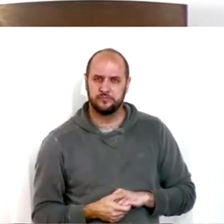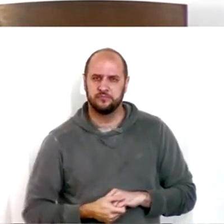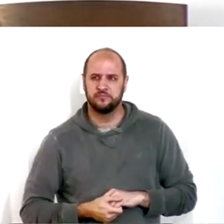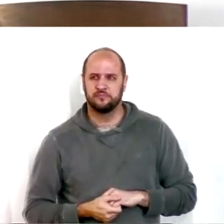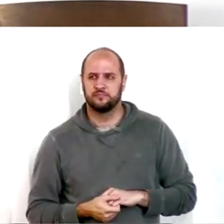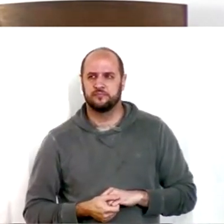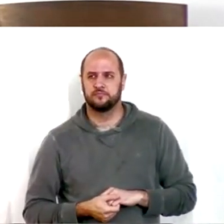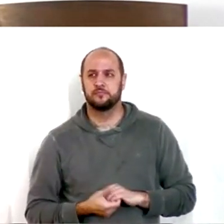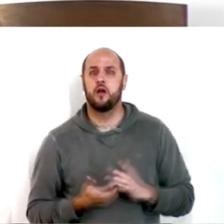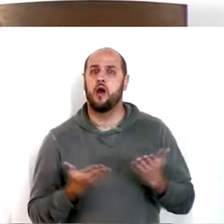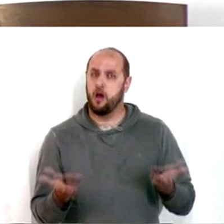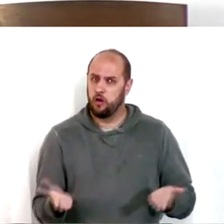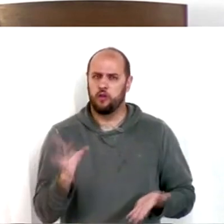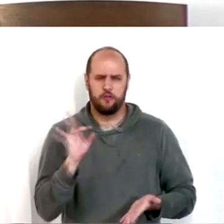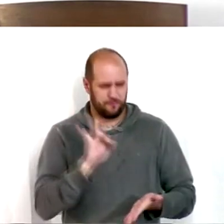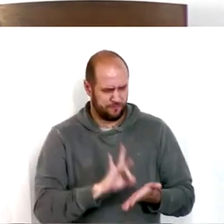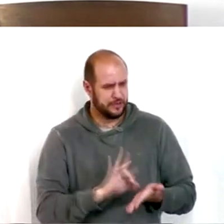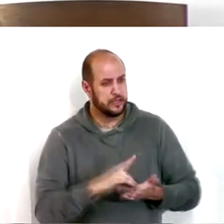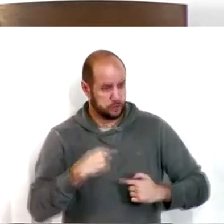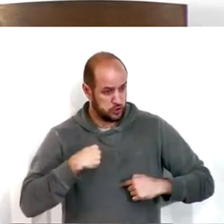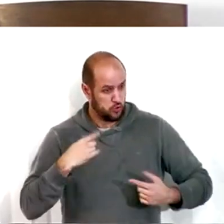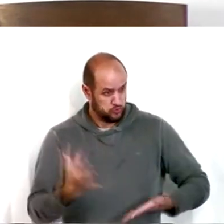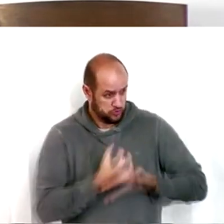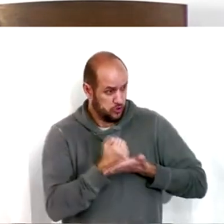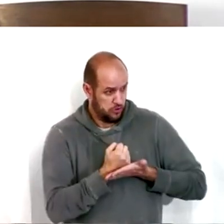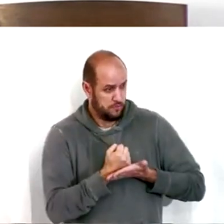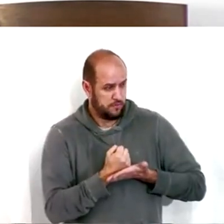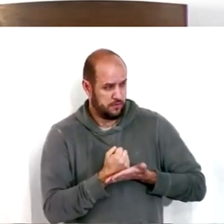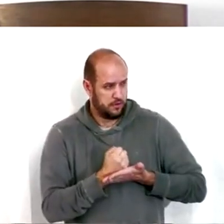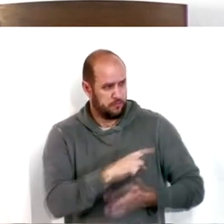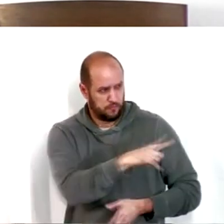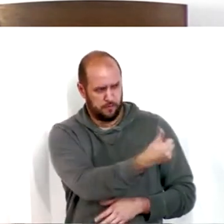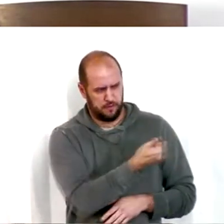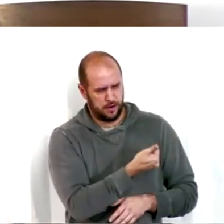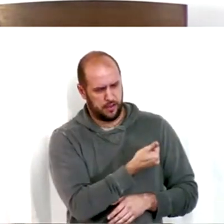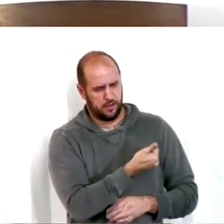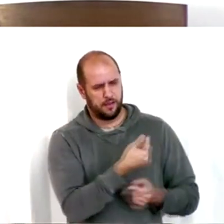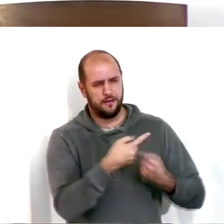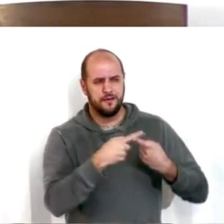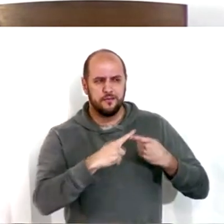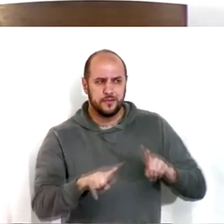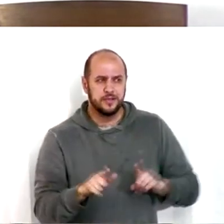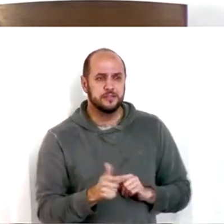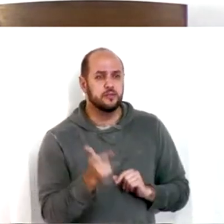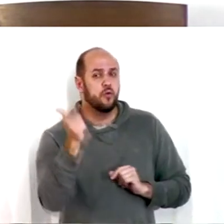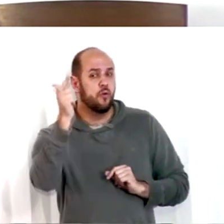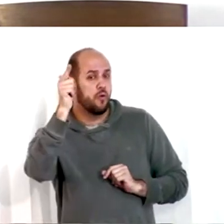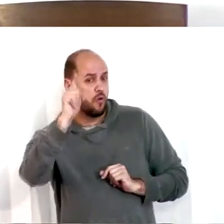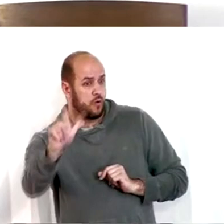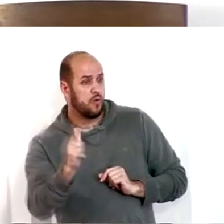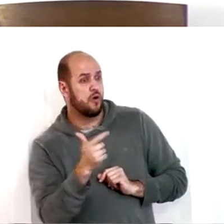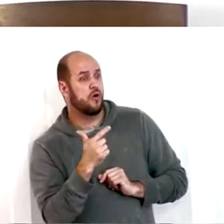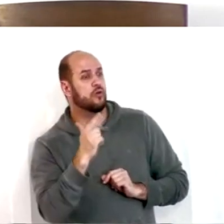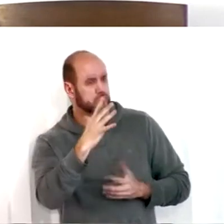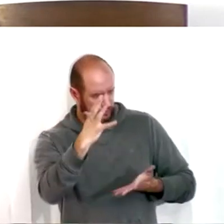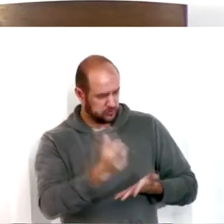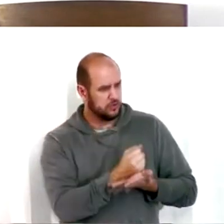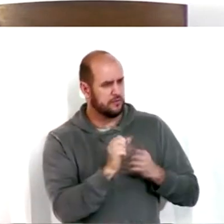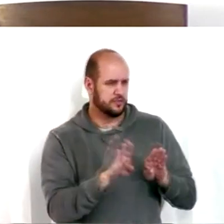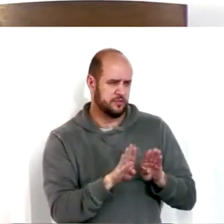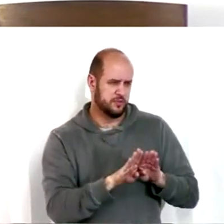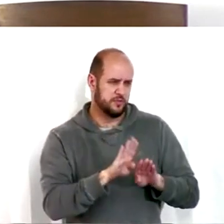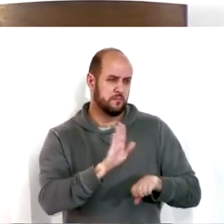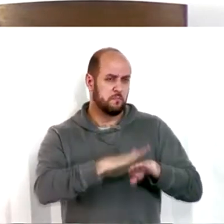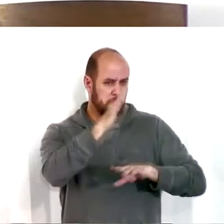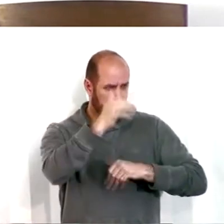Ora, é muito verdade que eu sou o resgatador, assim como que você disse, mas ainda outro resgatador há mais